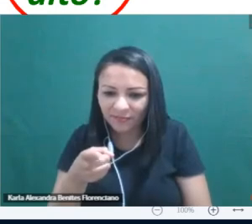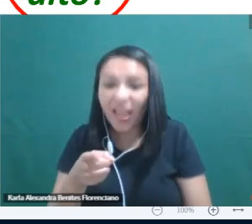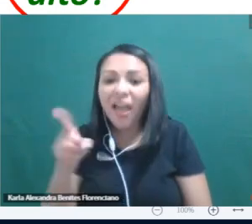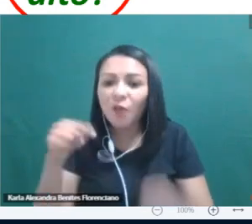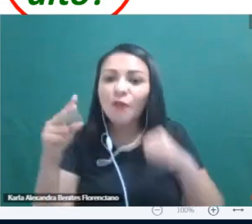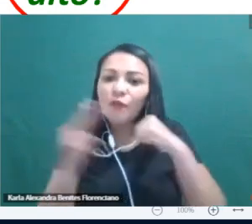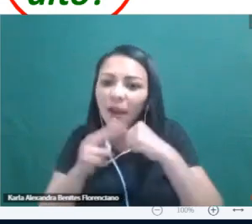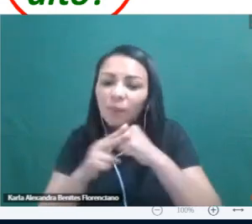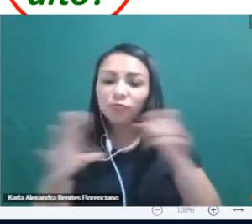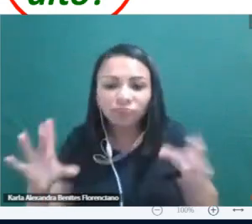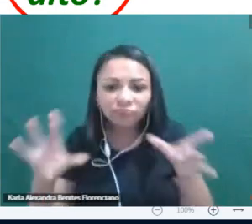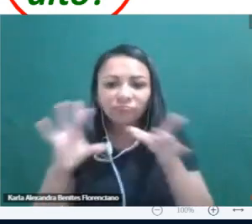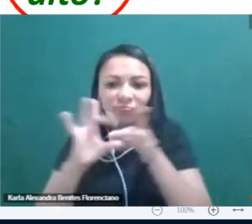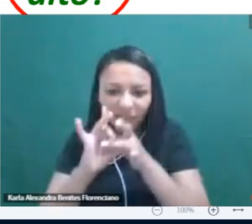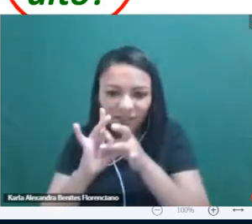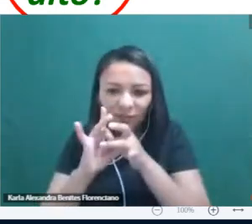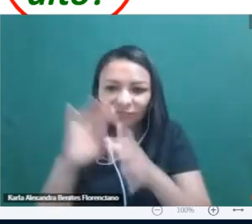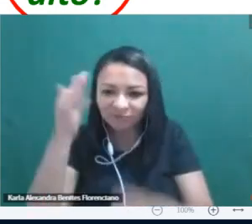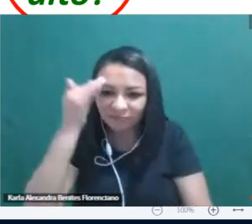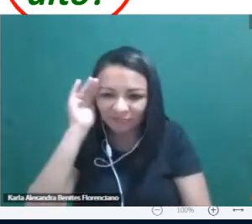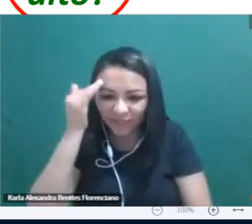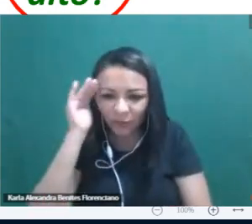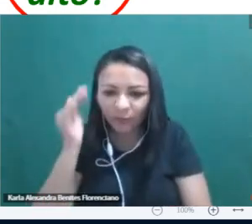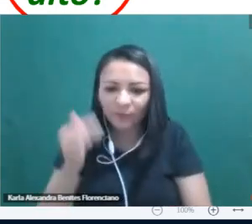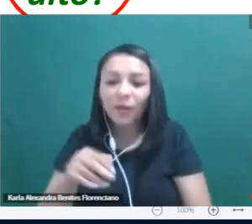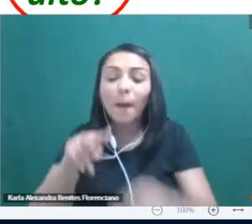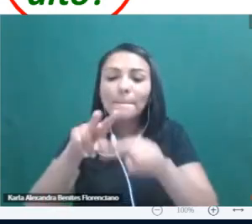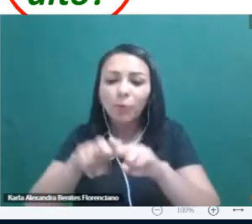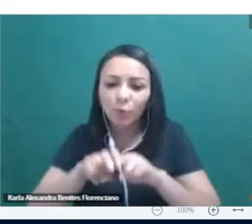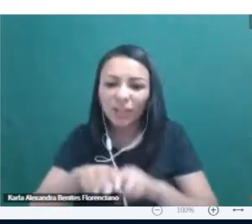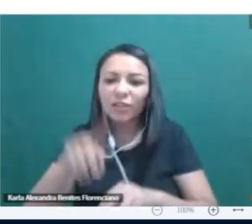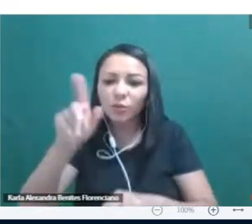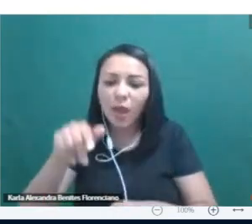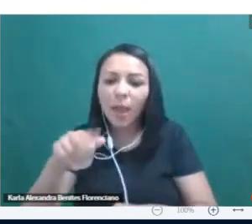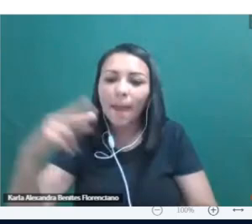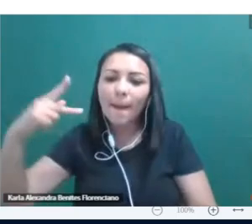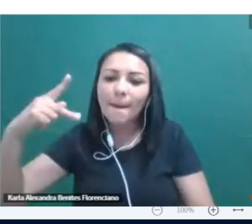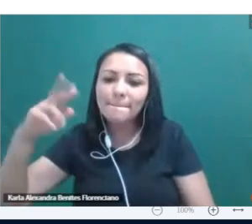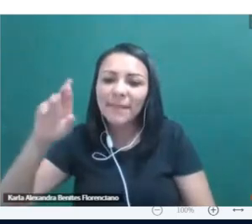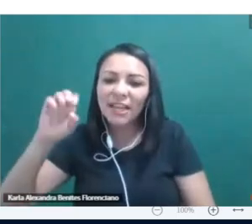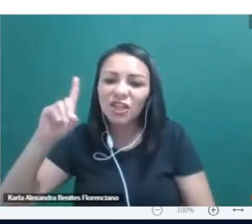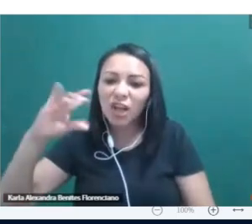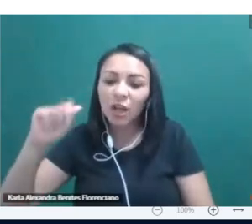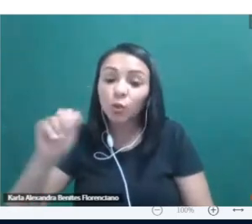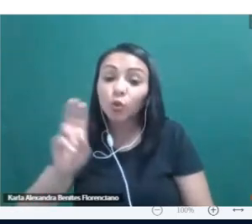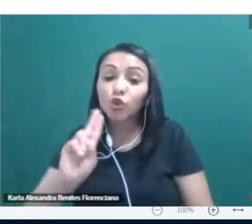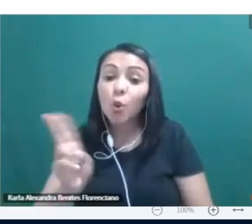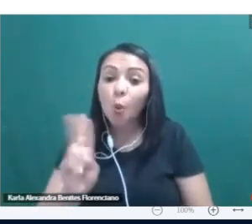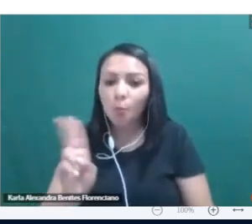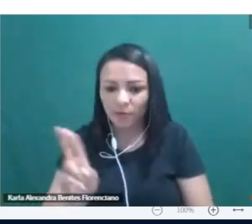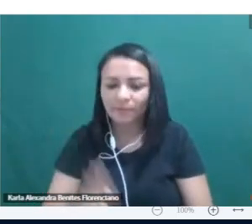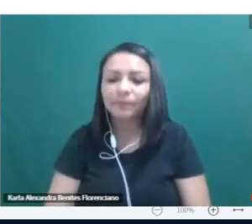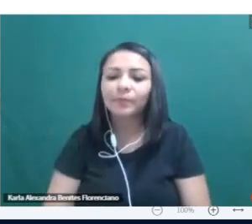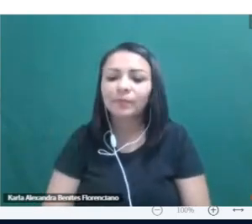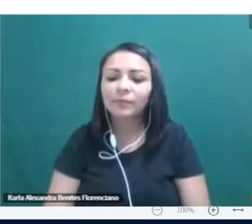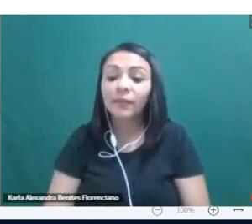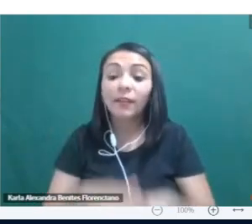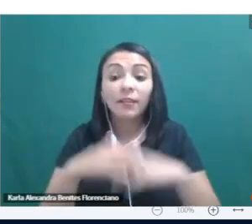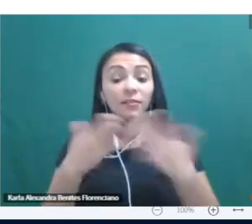O rapaz é. O bom rapaz é alto. Tá? Então